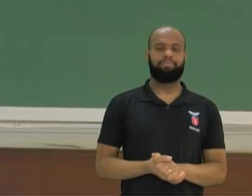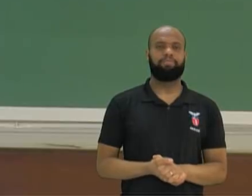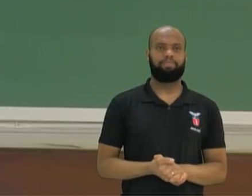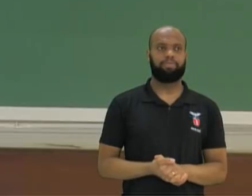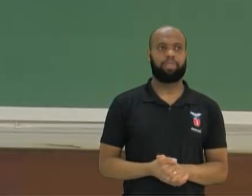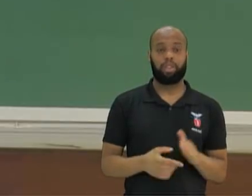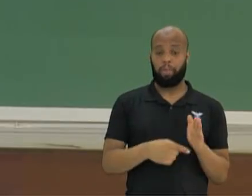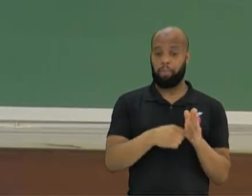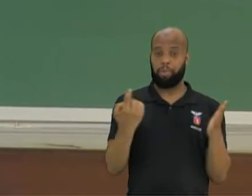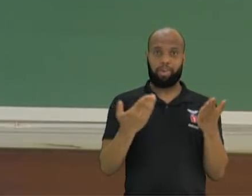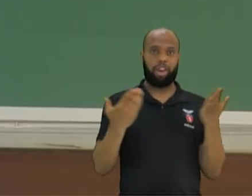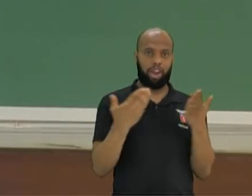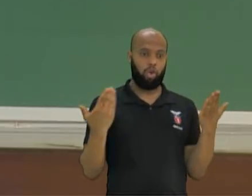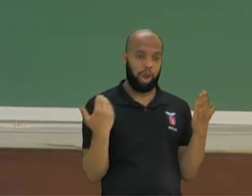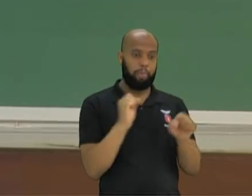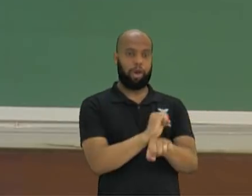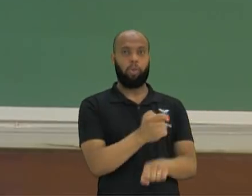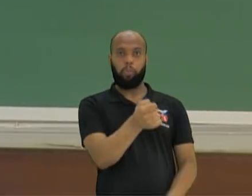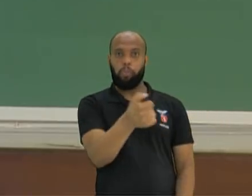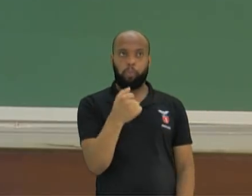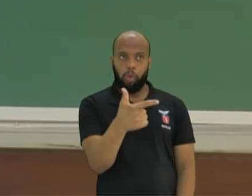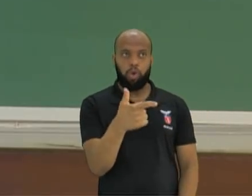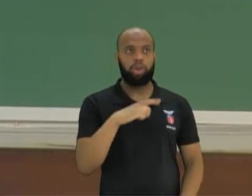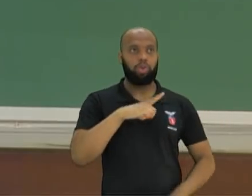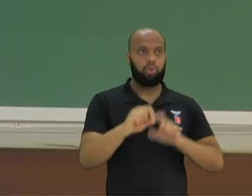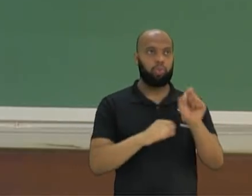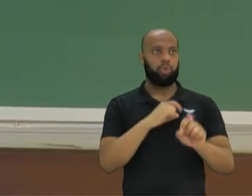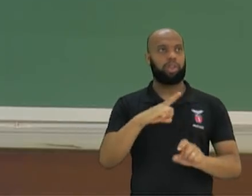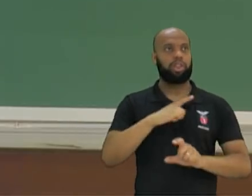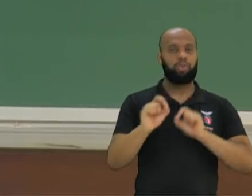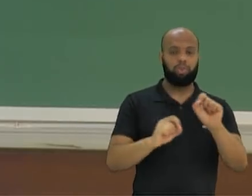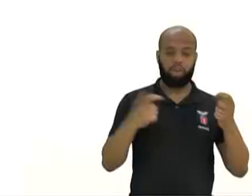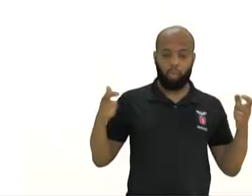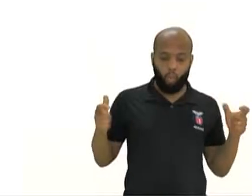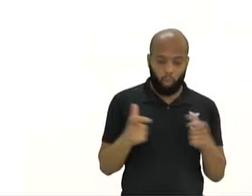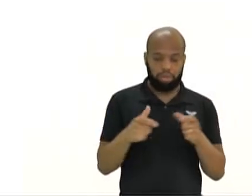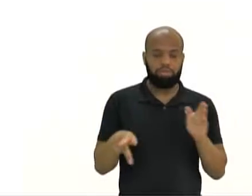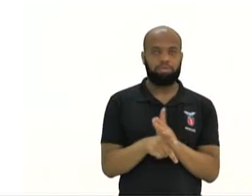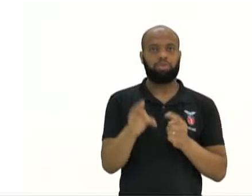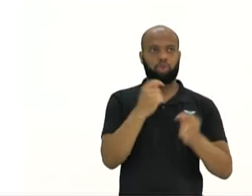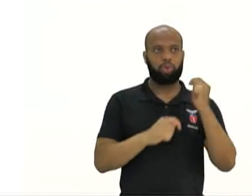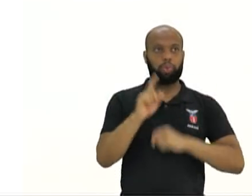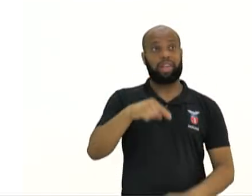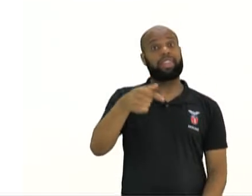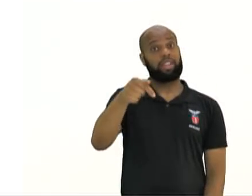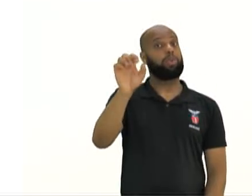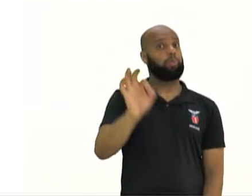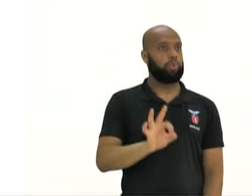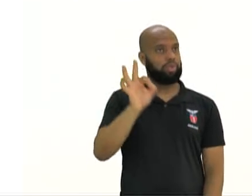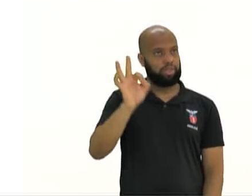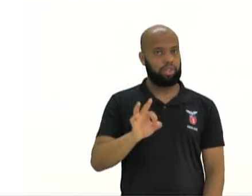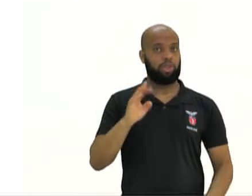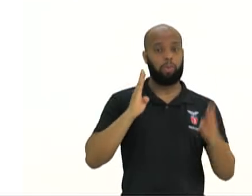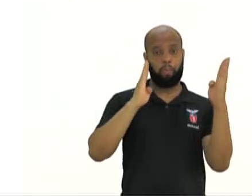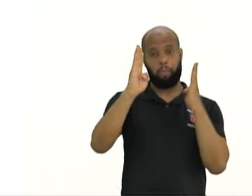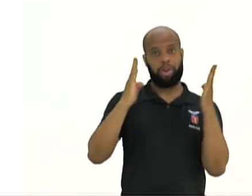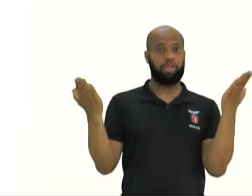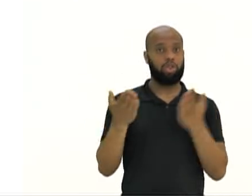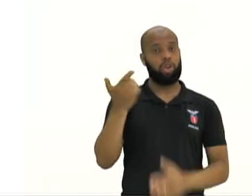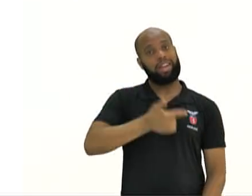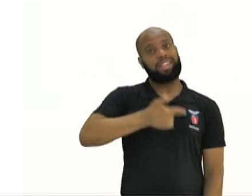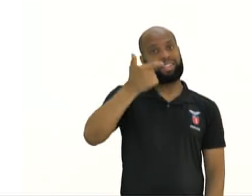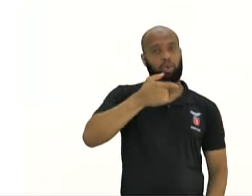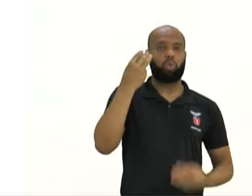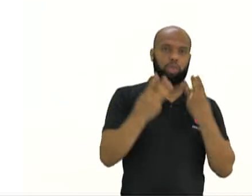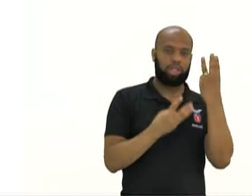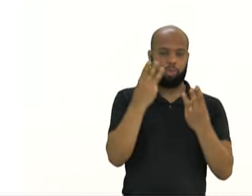Aí, a primeira recessão, desde 91, tiveram uma recessão da economia de 7% durante esse segundo trimestre